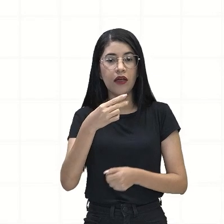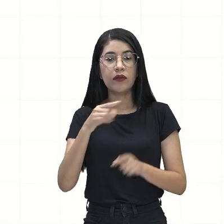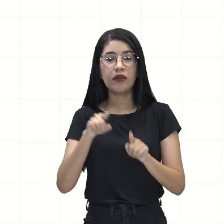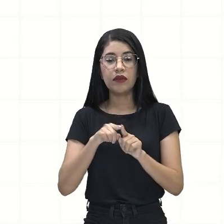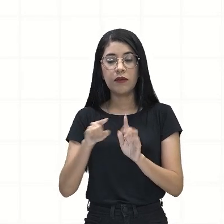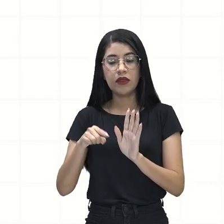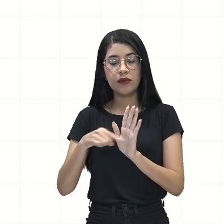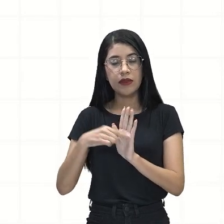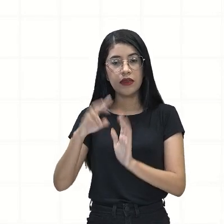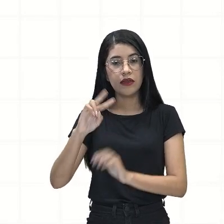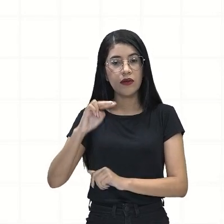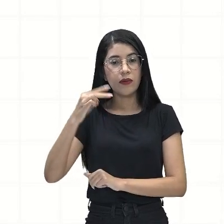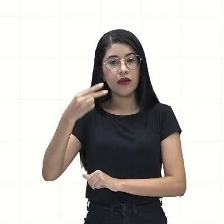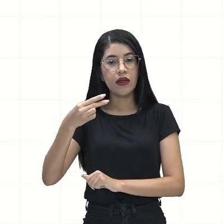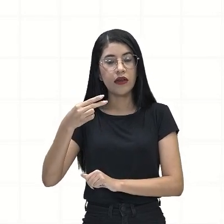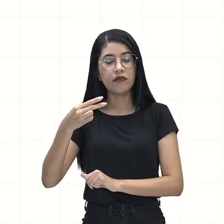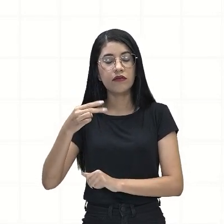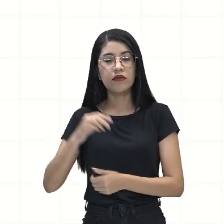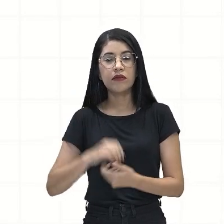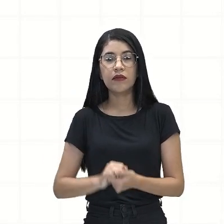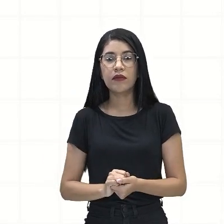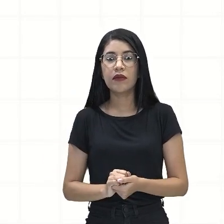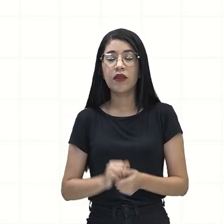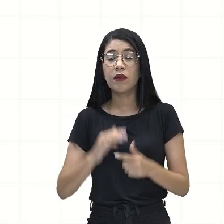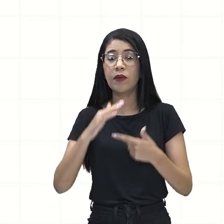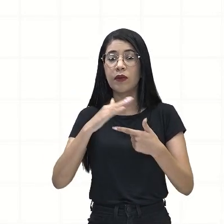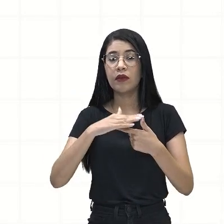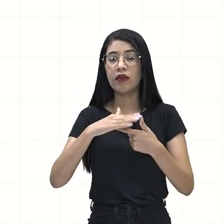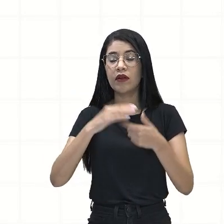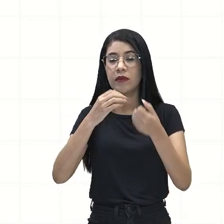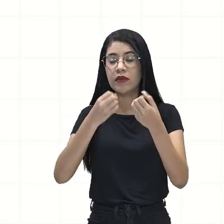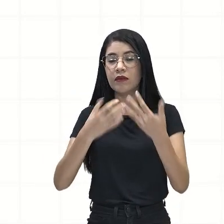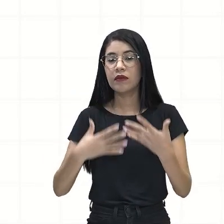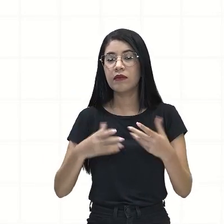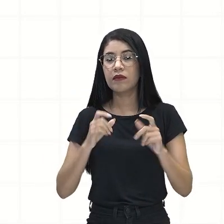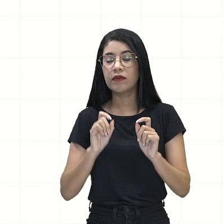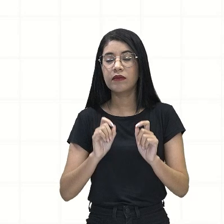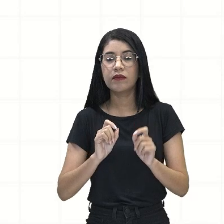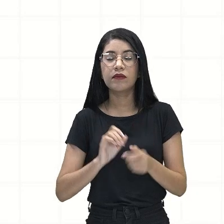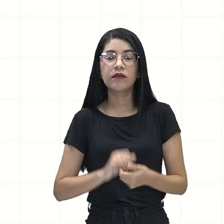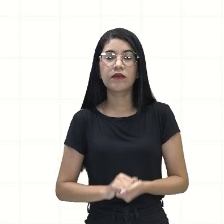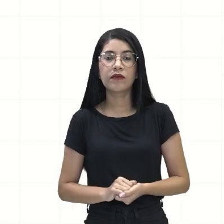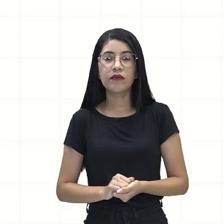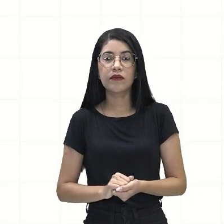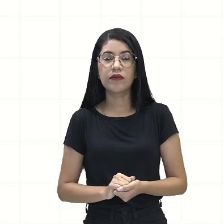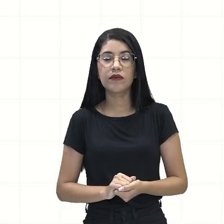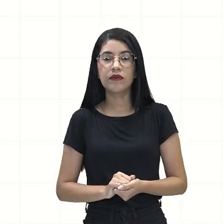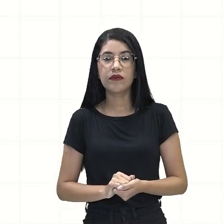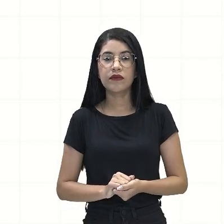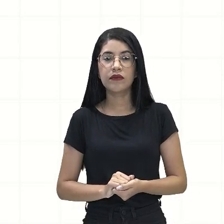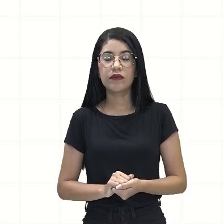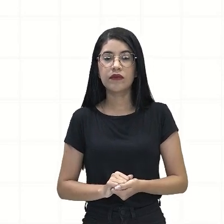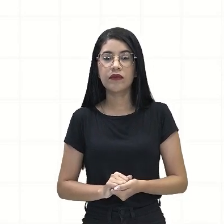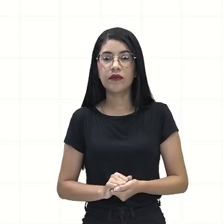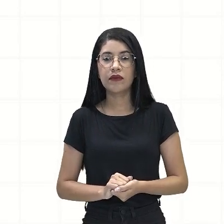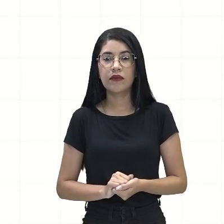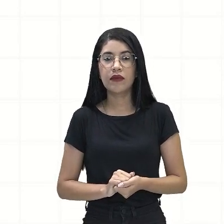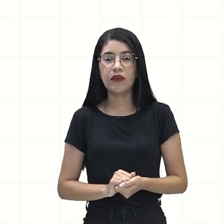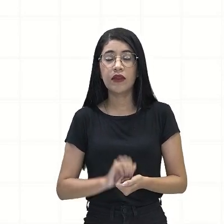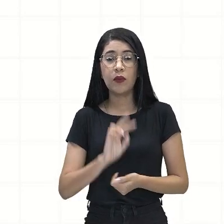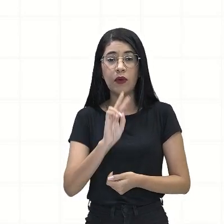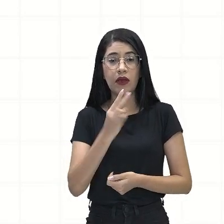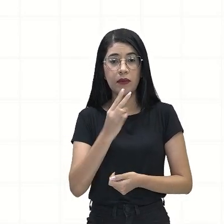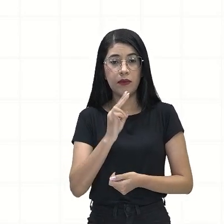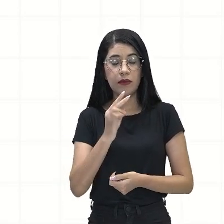subtrações, né? Por quê? O que diz o Teorema de Pitágoras? Ele diz que quando eu tenho a hipotenusa elevada ao